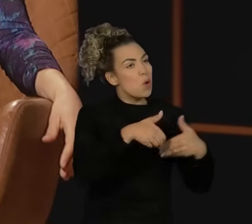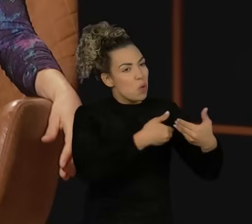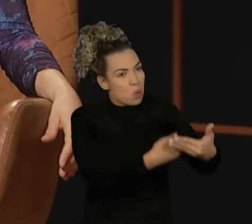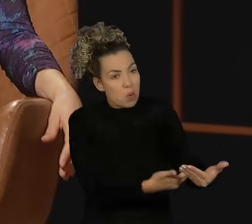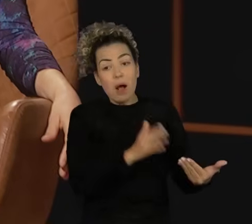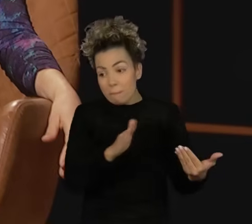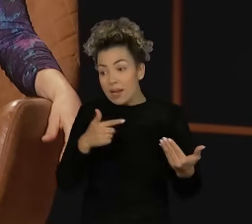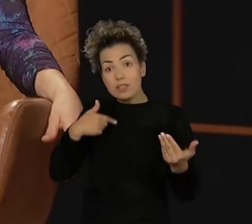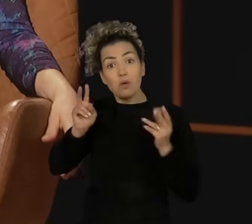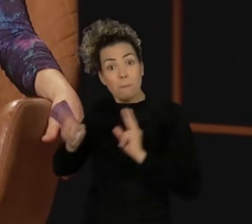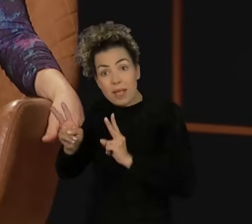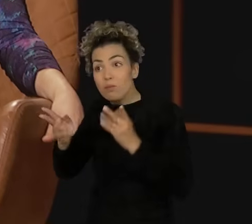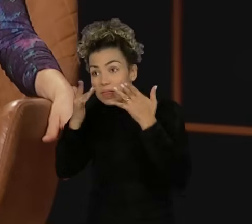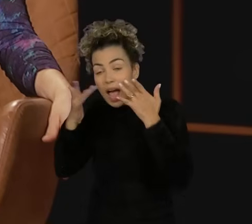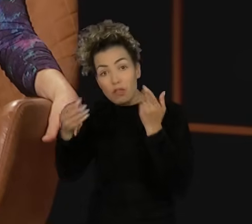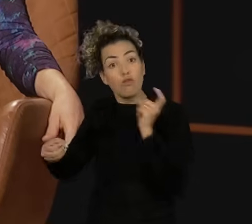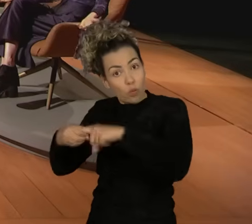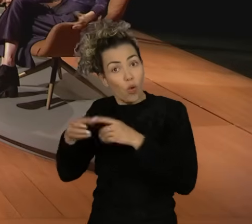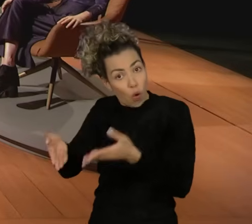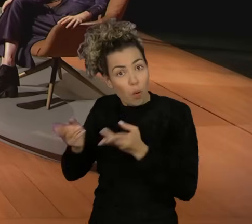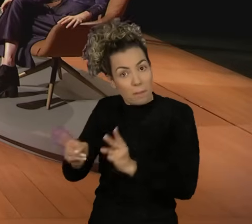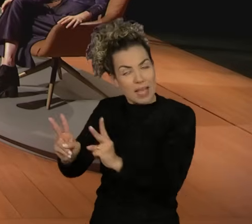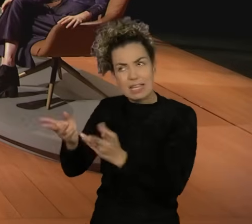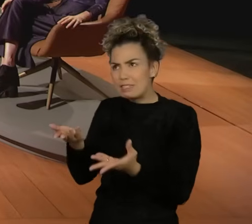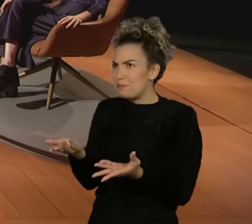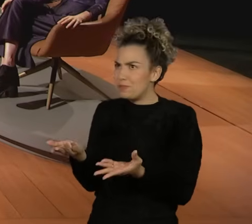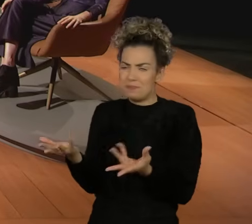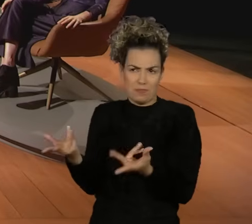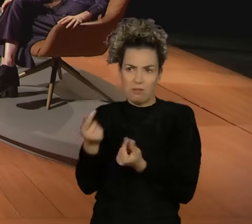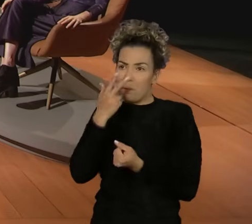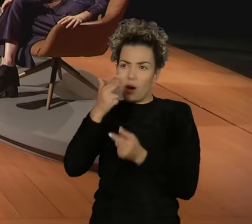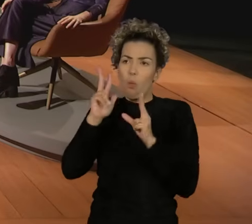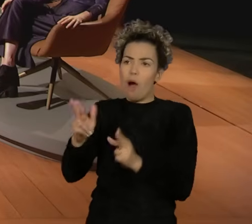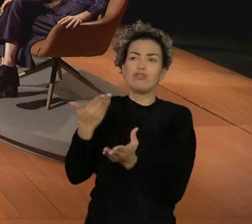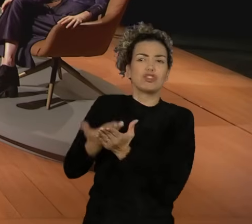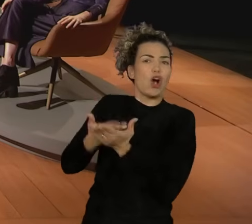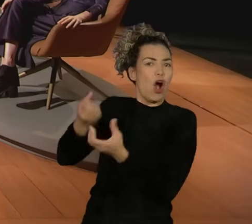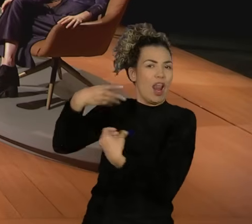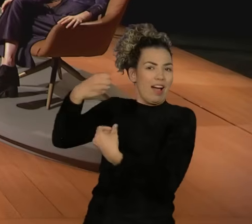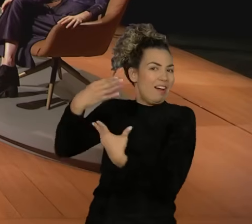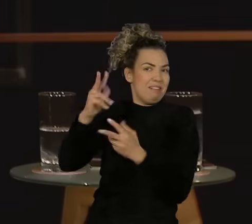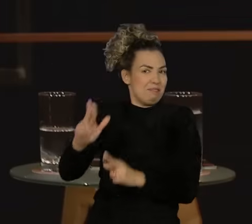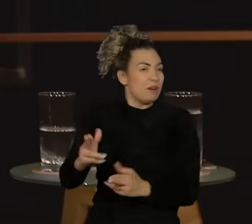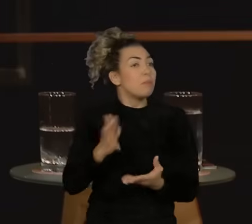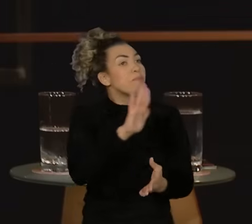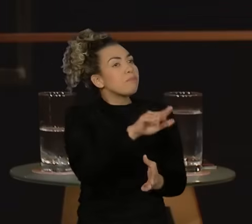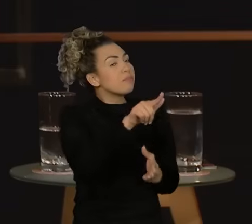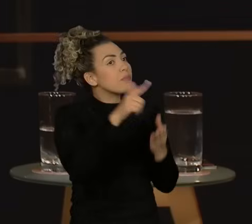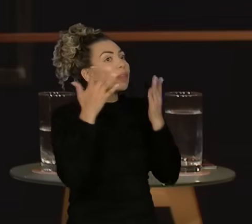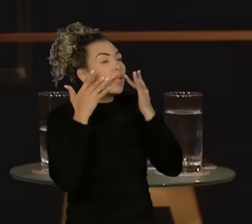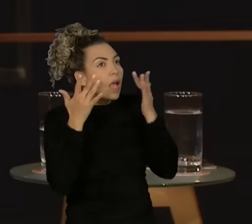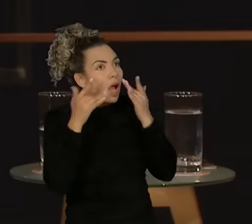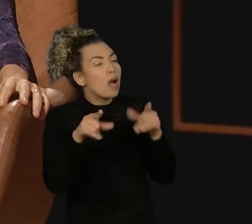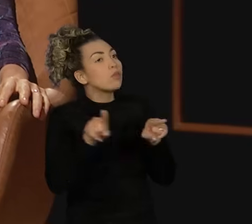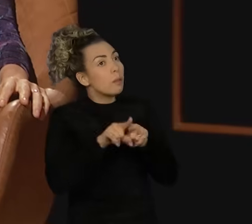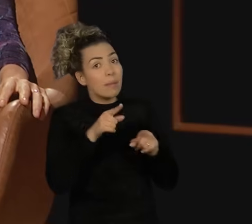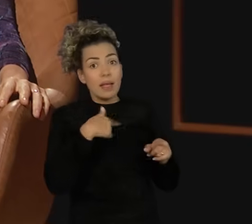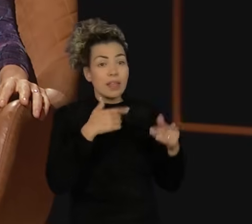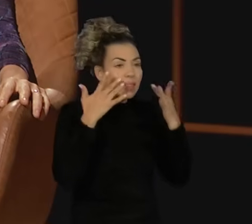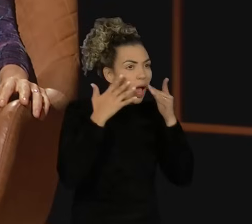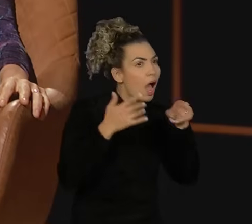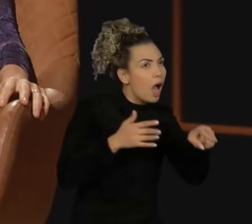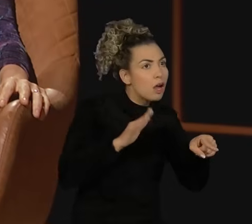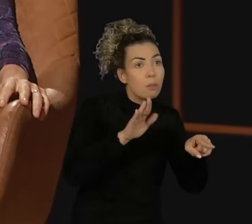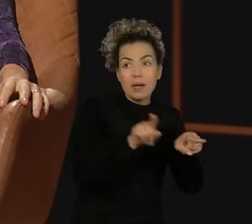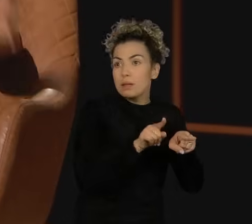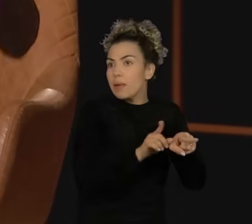foi uma escola enorme para mim, assim. Sabe? E alguns desses espetáculos você fazia concomitantemente com outro em cartaz, né? Exato, com